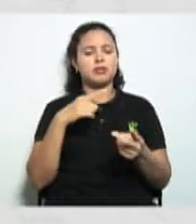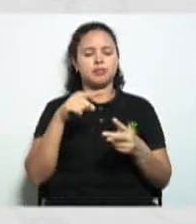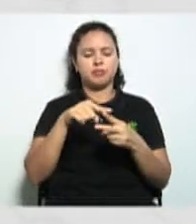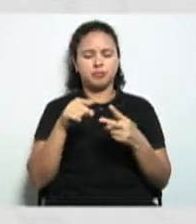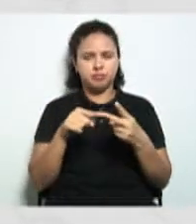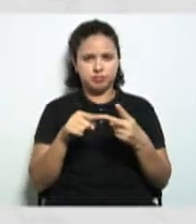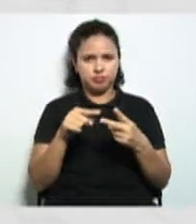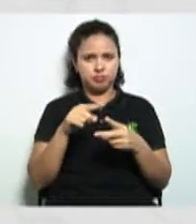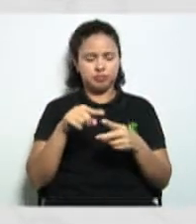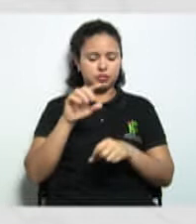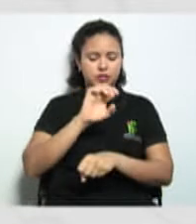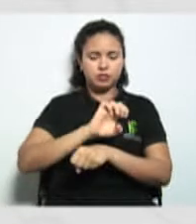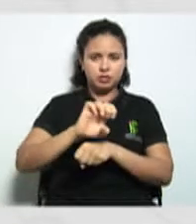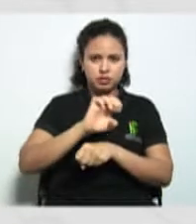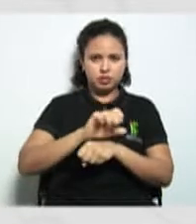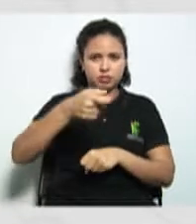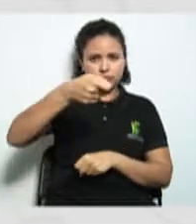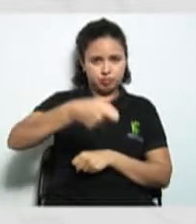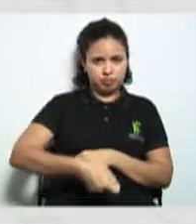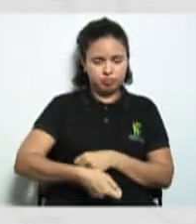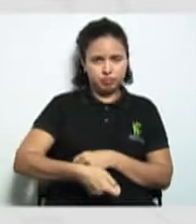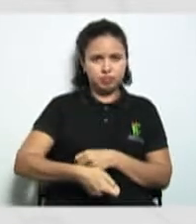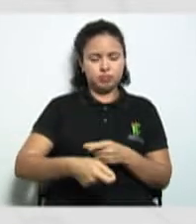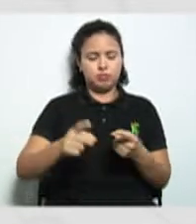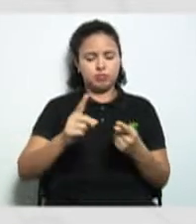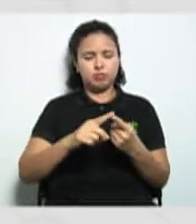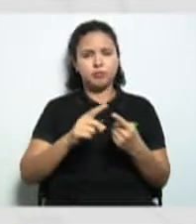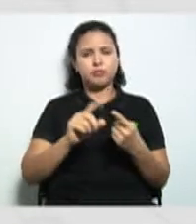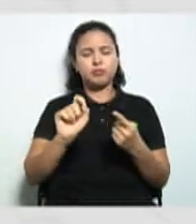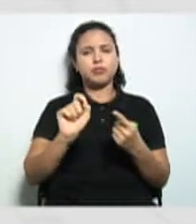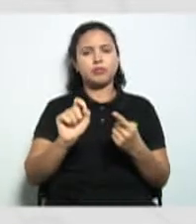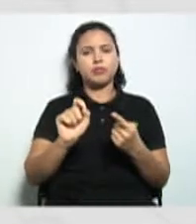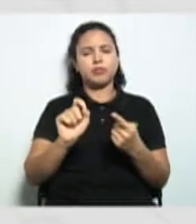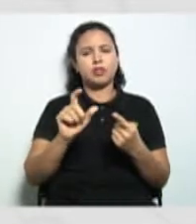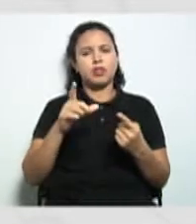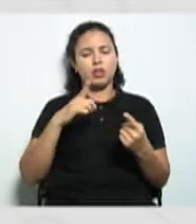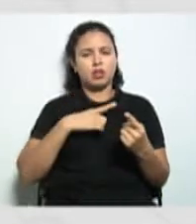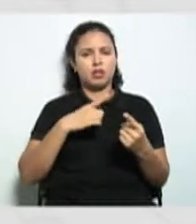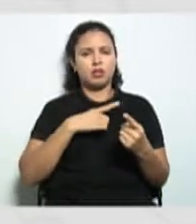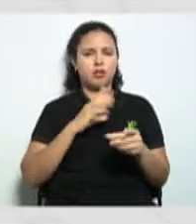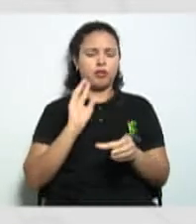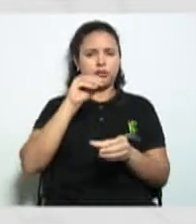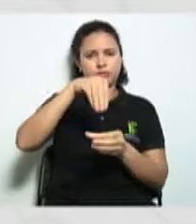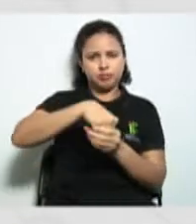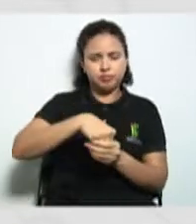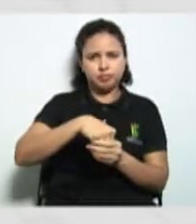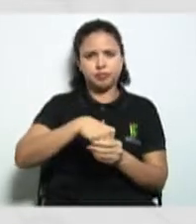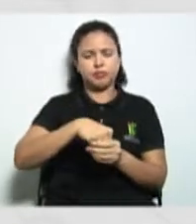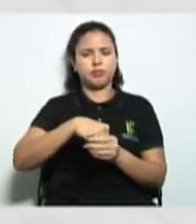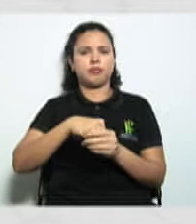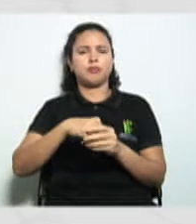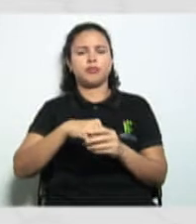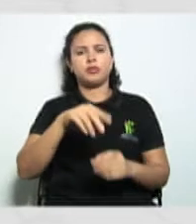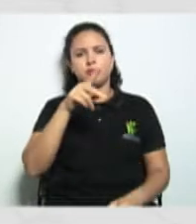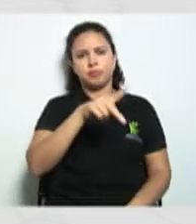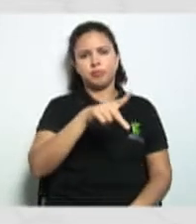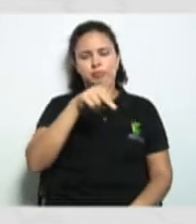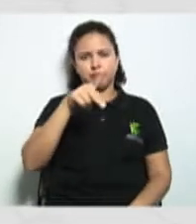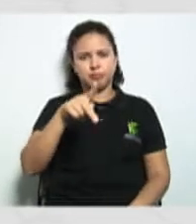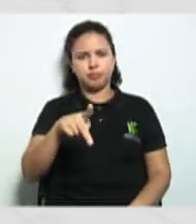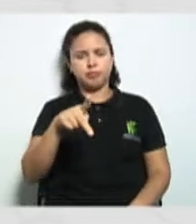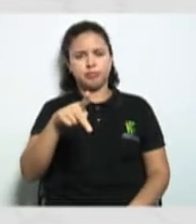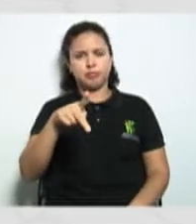ele vai ser definido no projeto pedagógico de curso como requisito